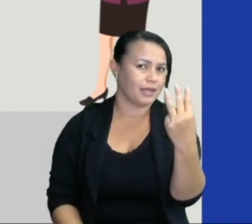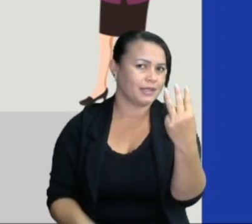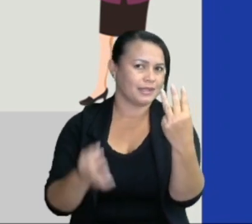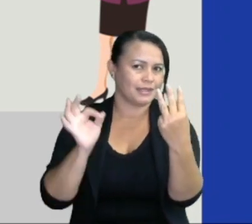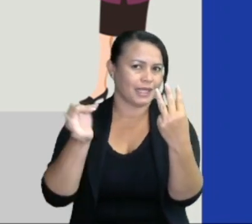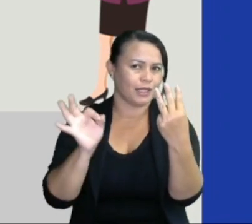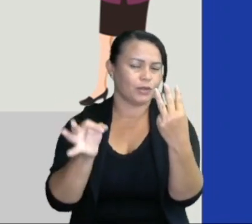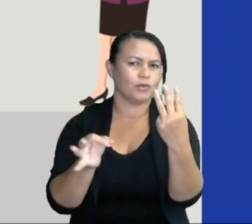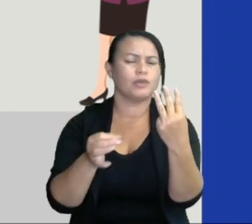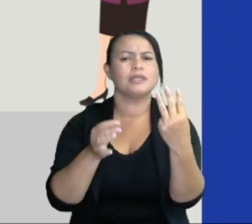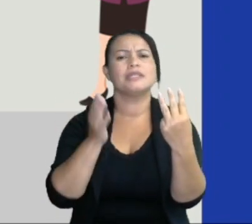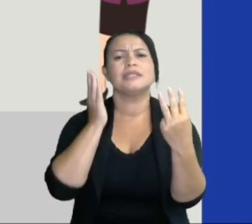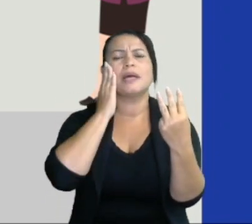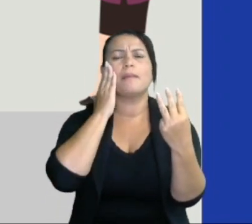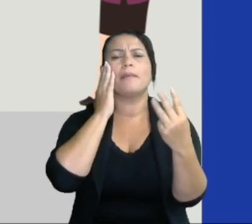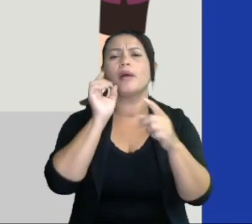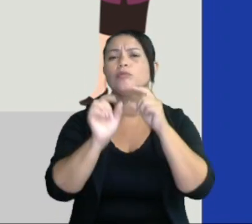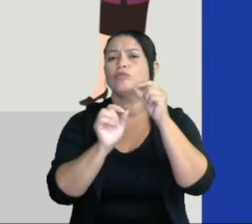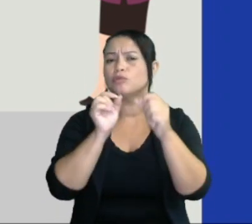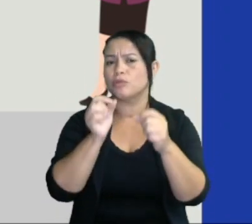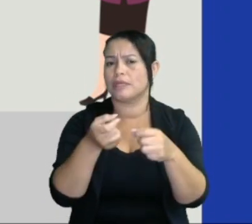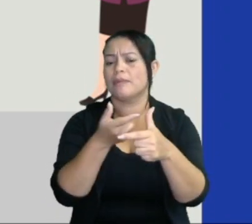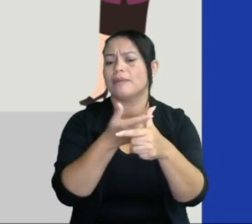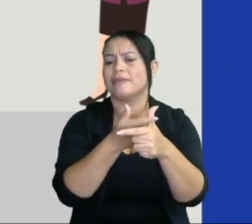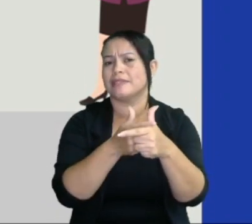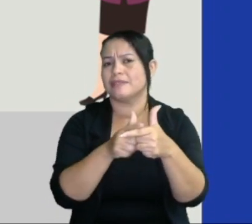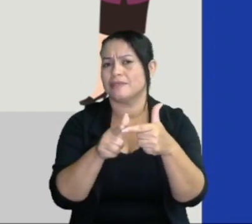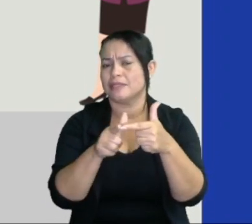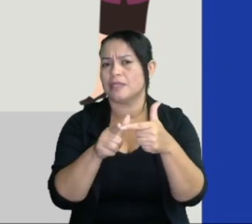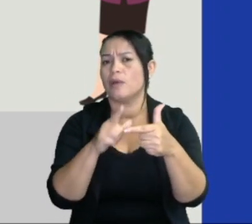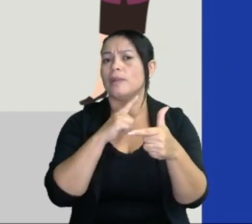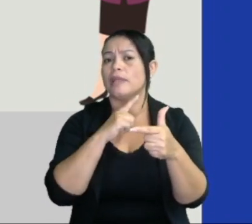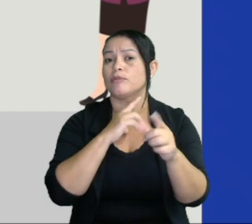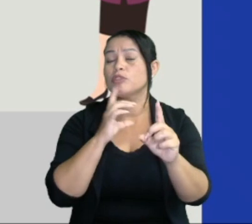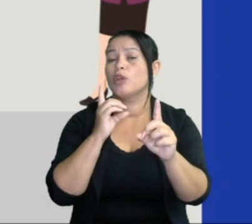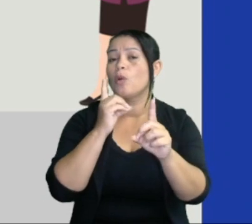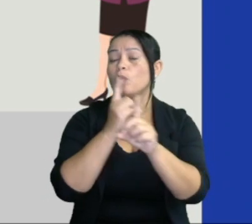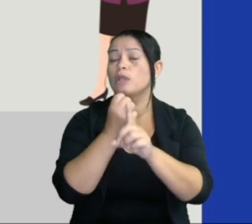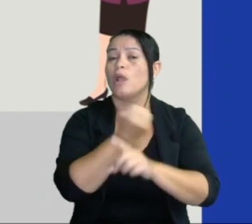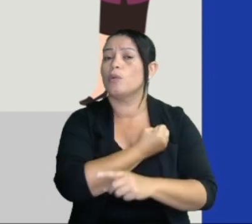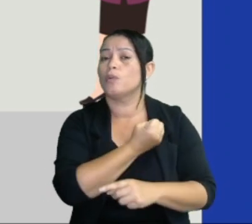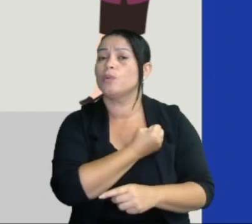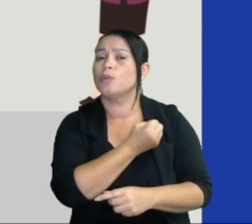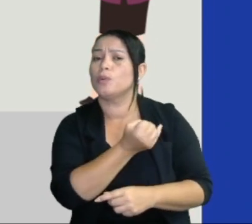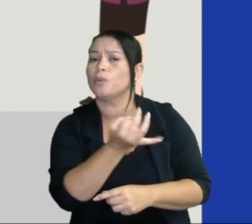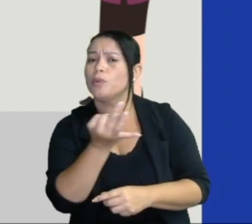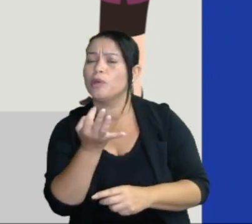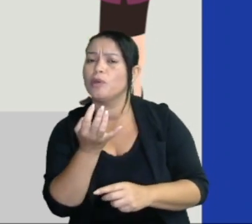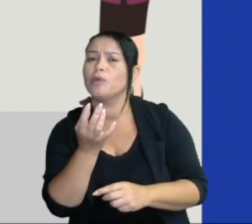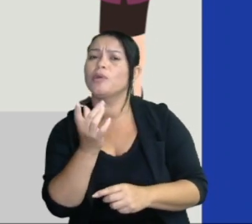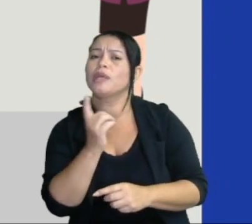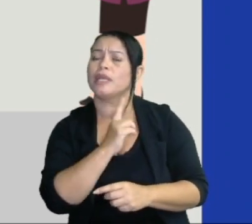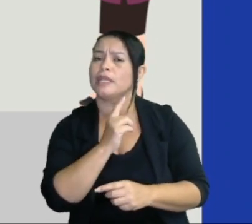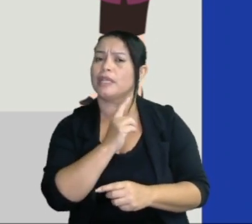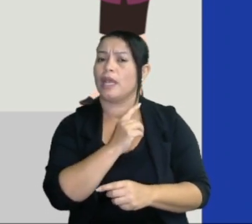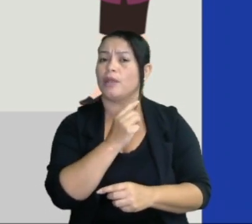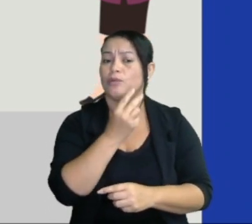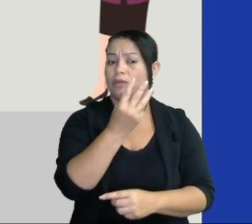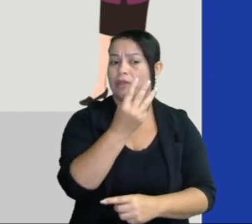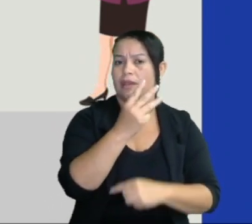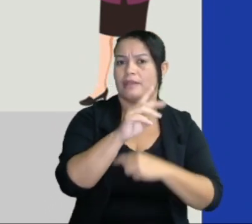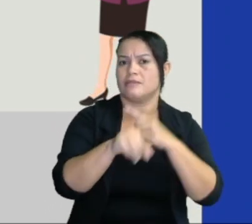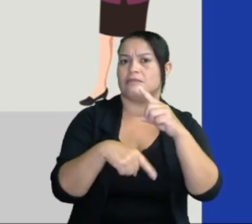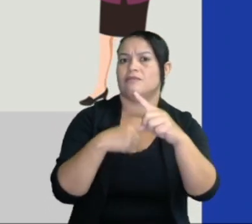certo? Sabemos que para fazer uma divisão, nós temos que encontrar um número que, colocado 3